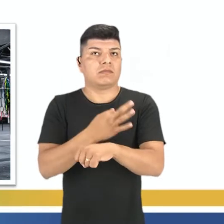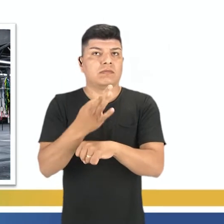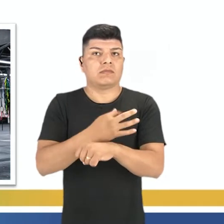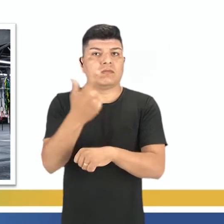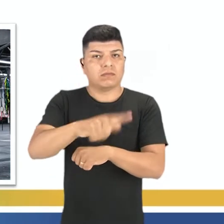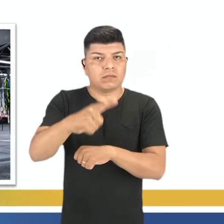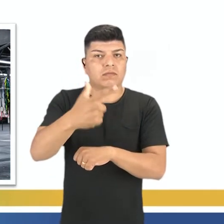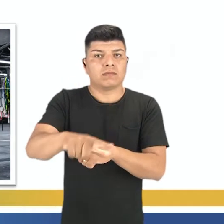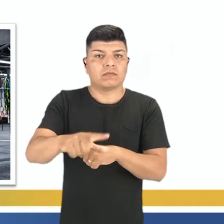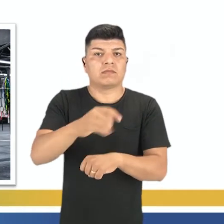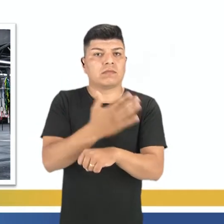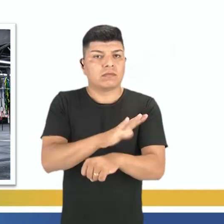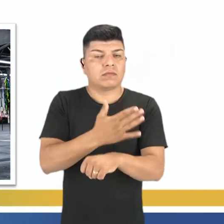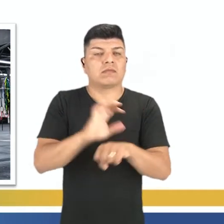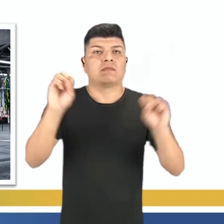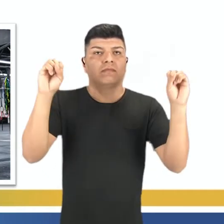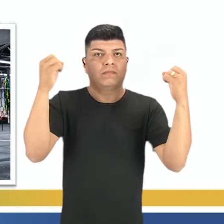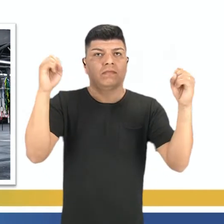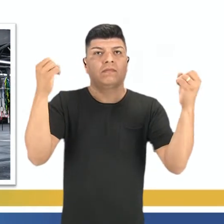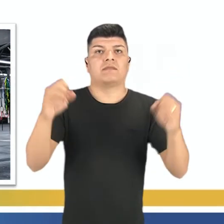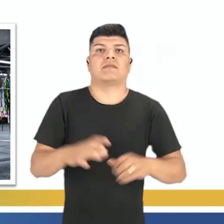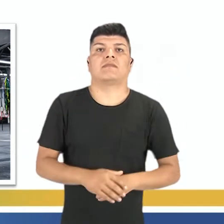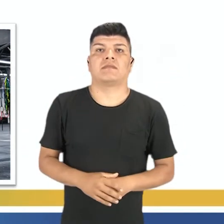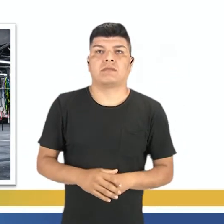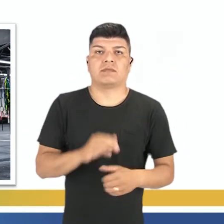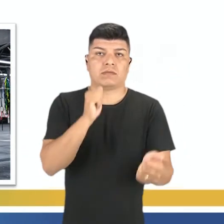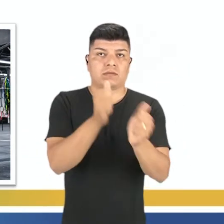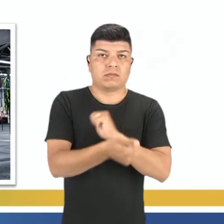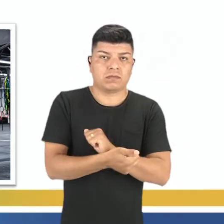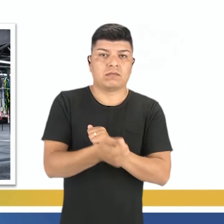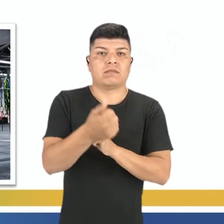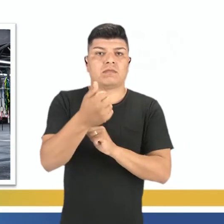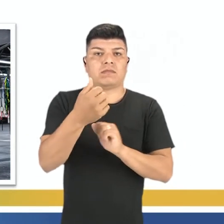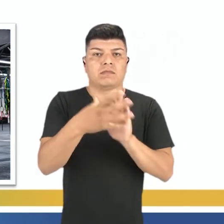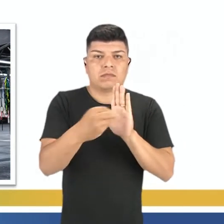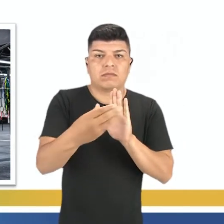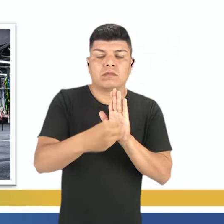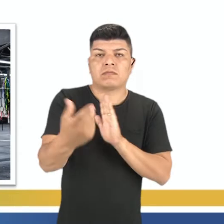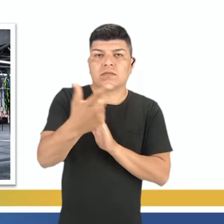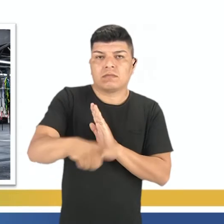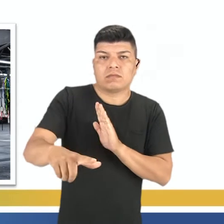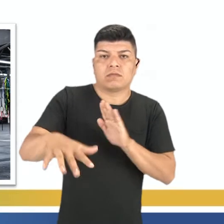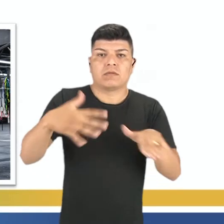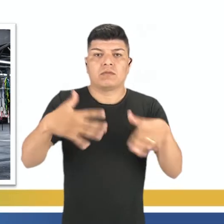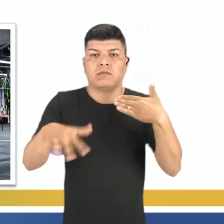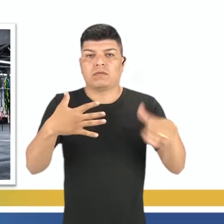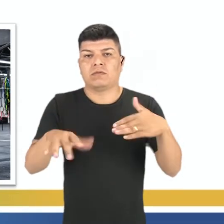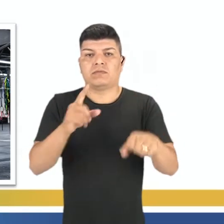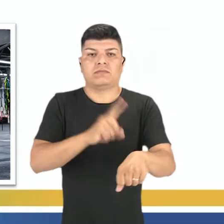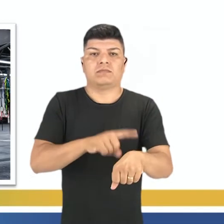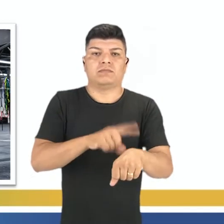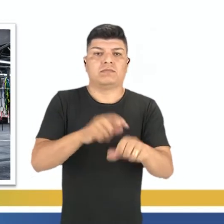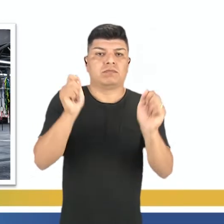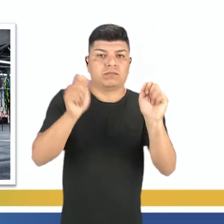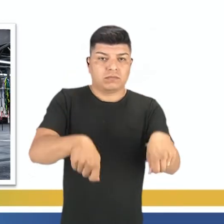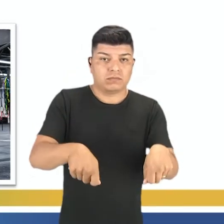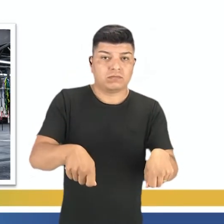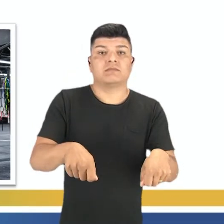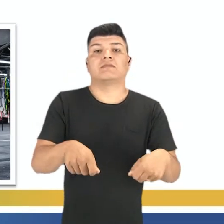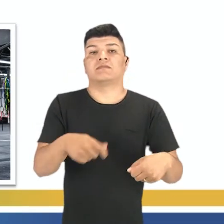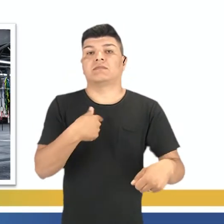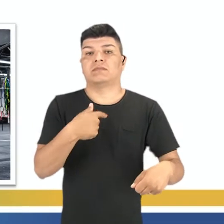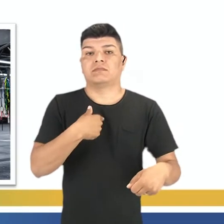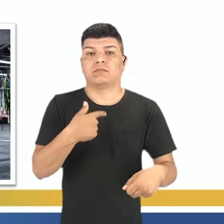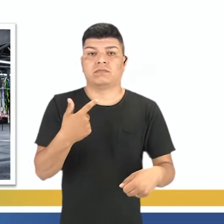determinado exercício. O atleta realiza a repetição de um determinado movimento no maior tempo possível, sem que isso comprometa a